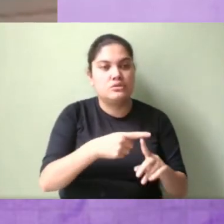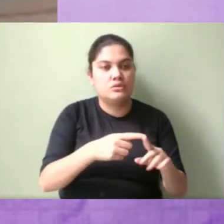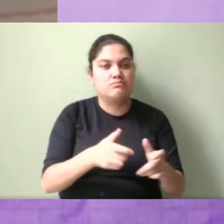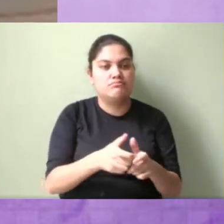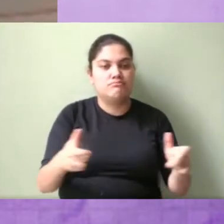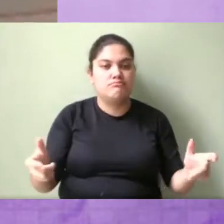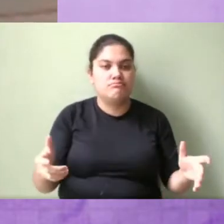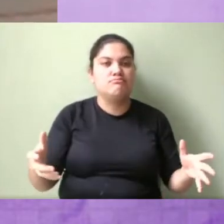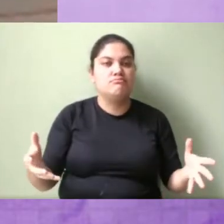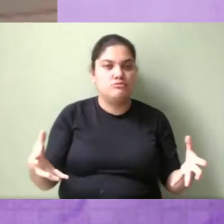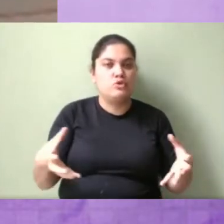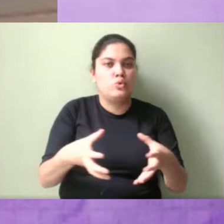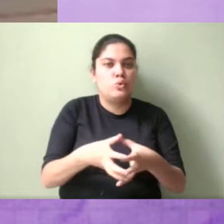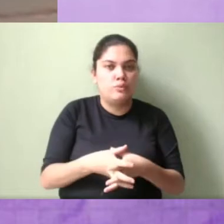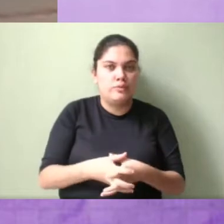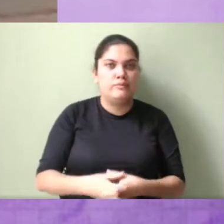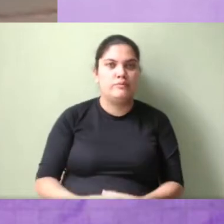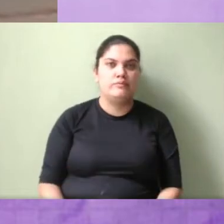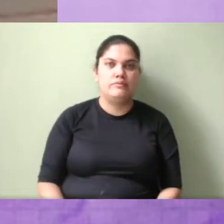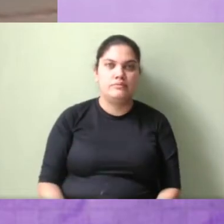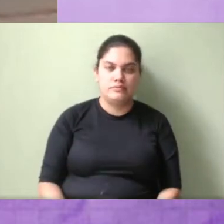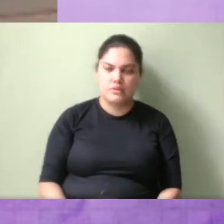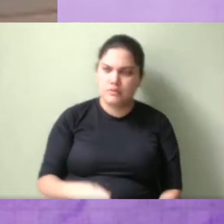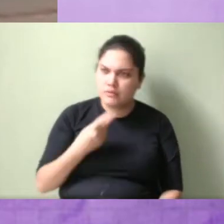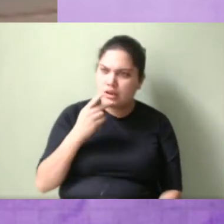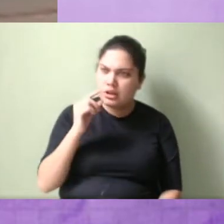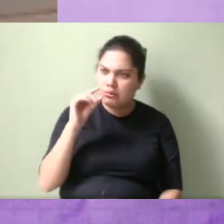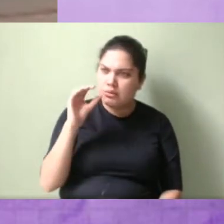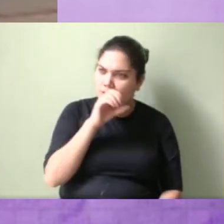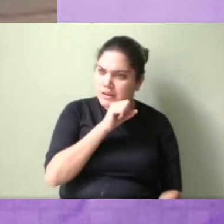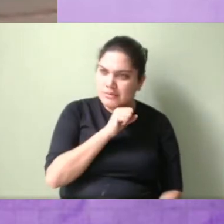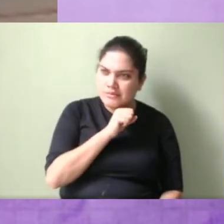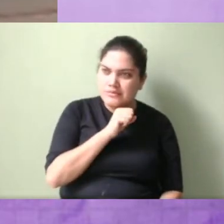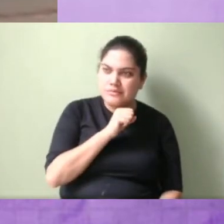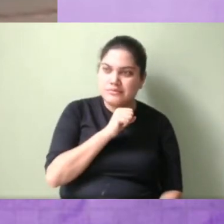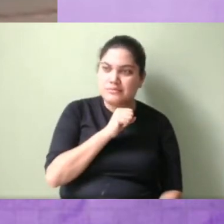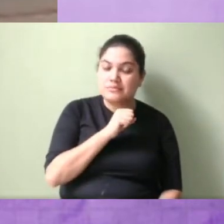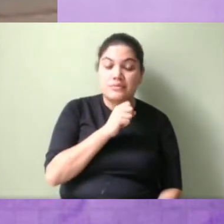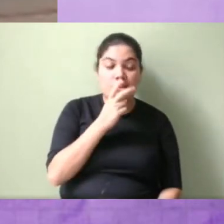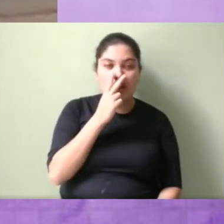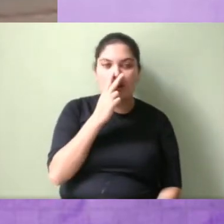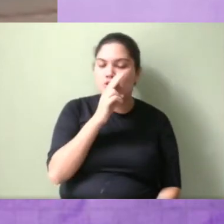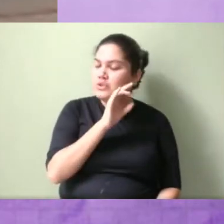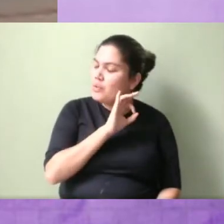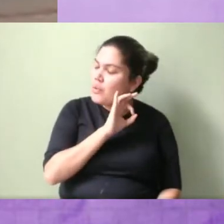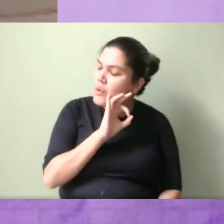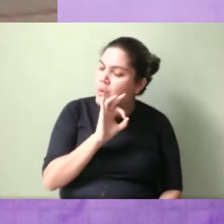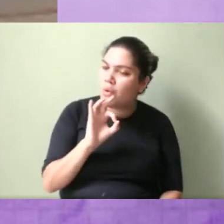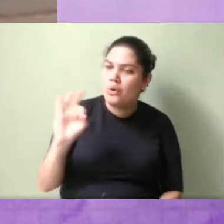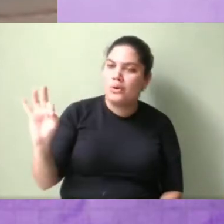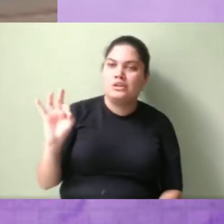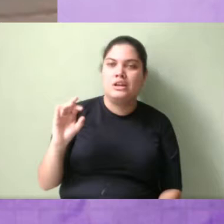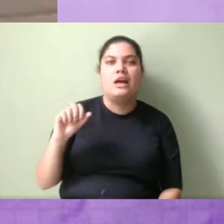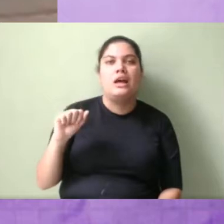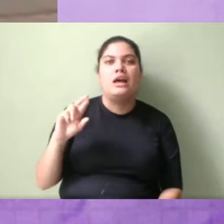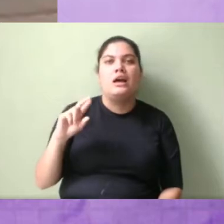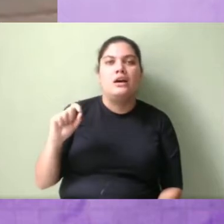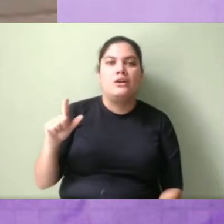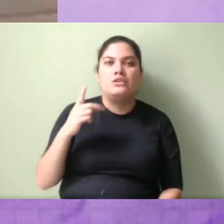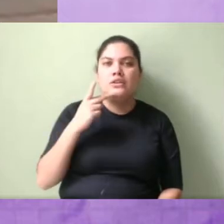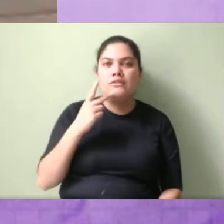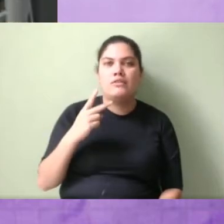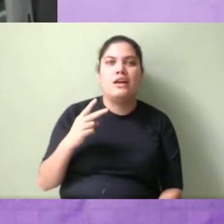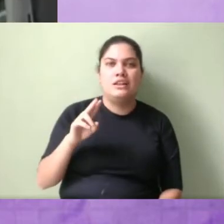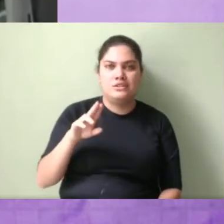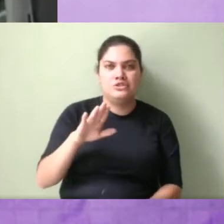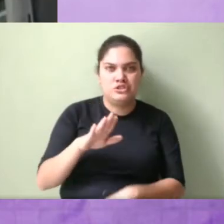o que vocês estão dizendo que vocês querem, que vocês estão com eles, com elas. E eu falo eles porque eu acho importante agregar minorias.